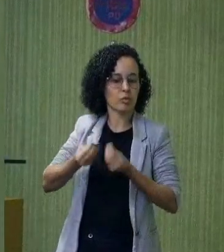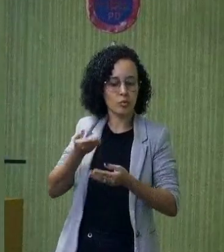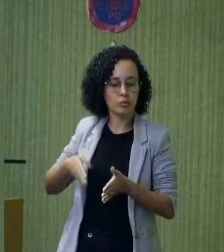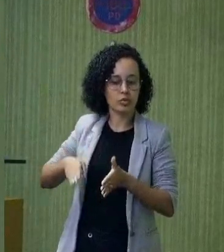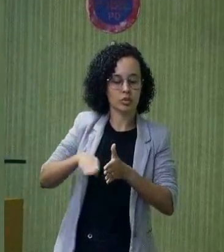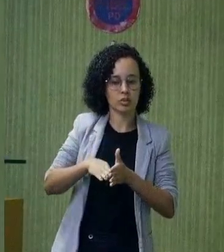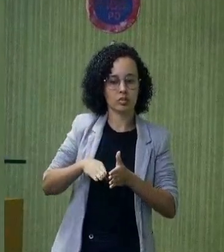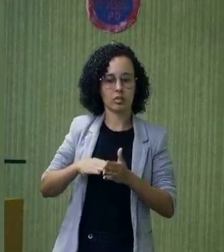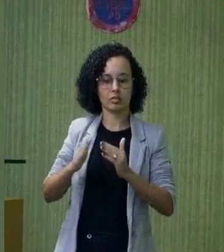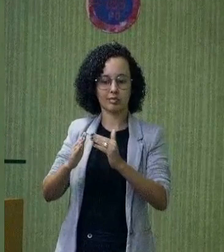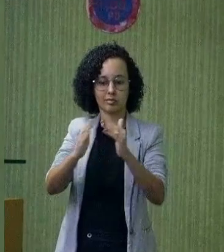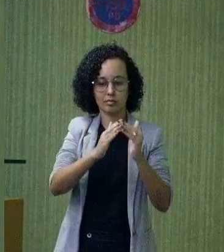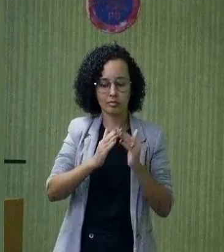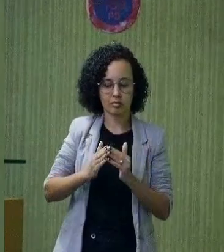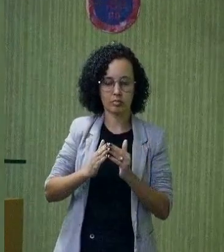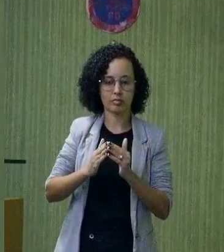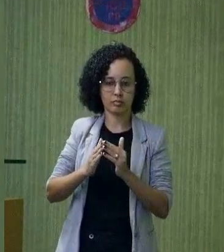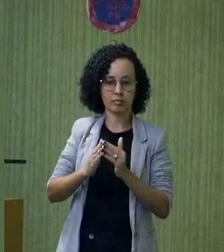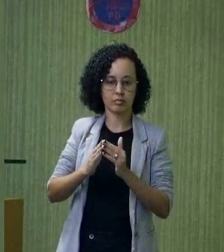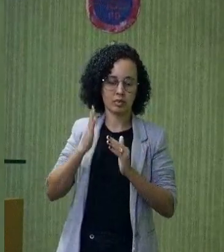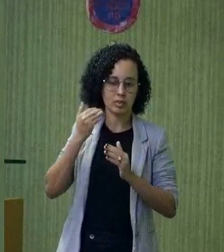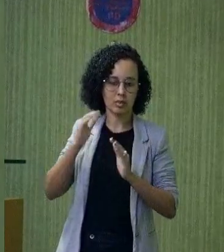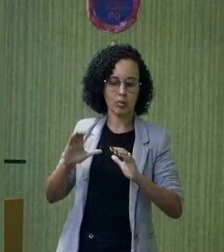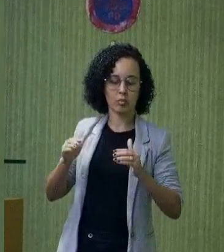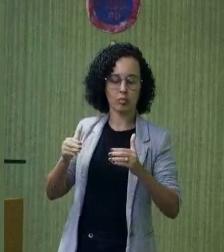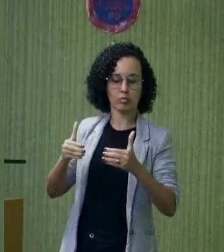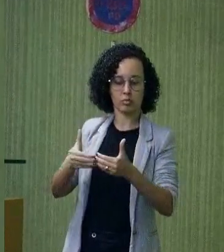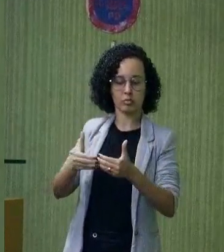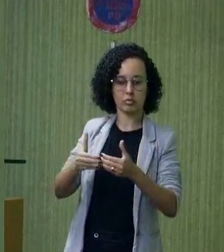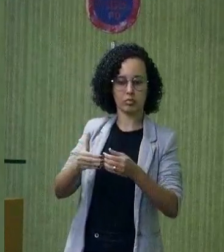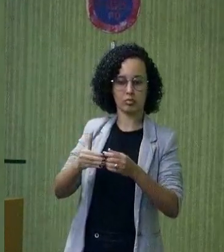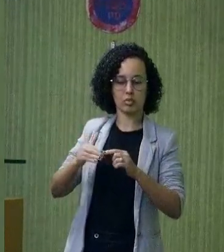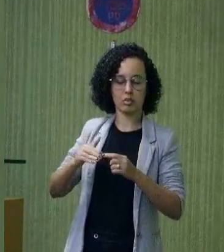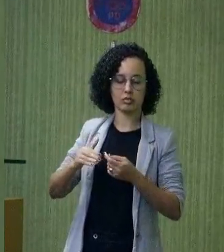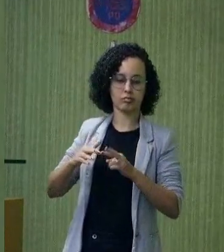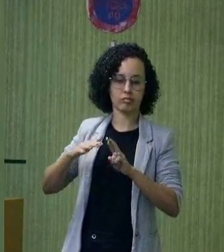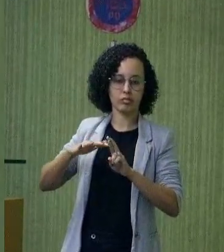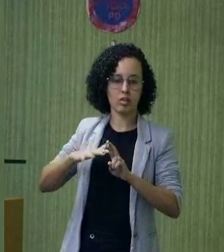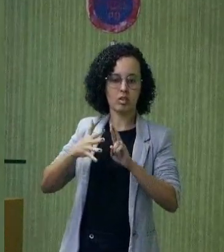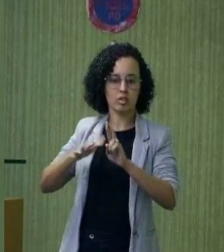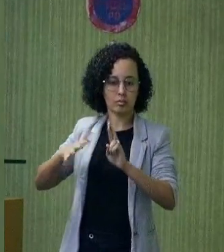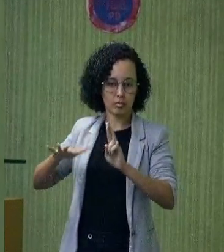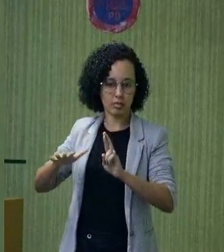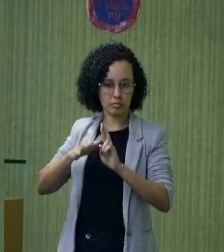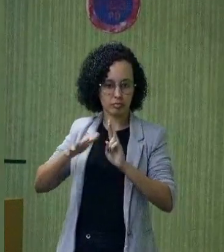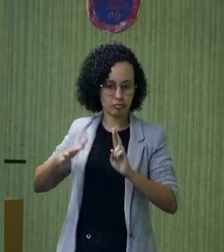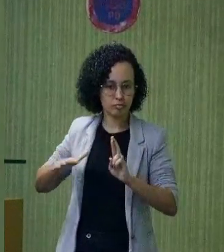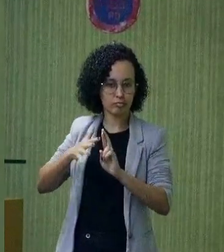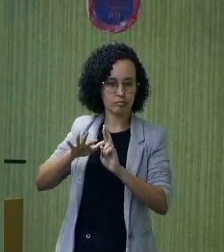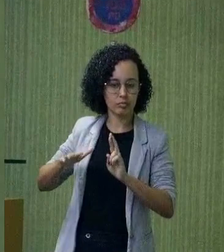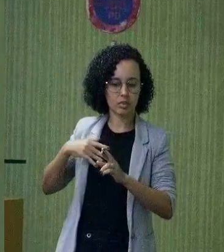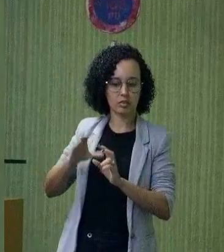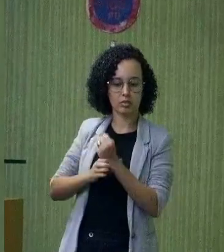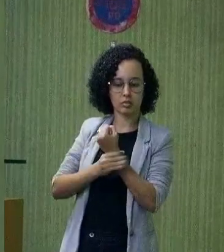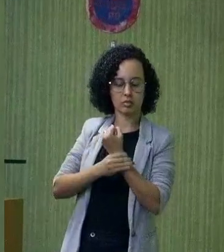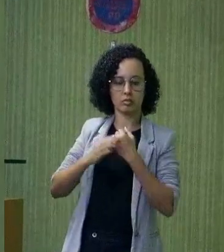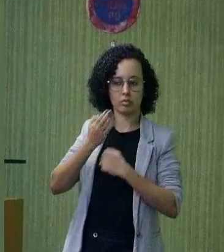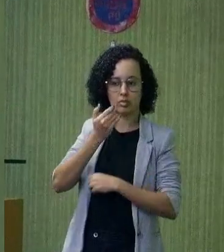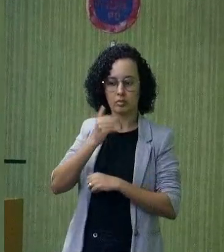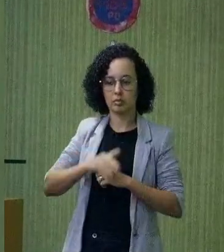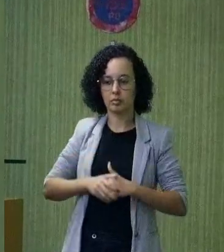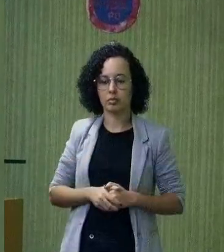aquelas comunidades ribeirinhas eh vão ali eh a questão da insegurança